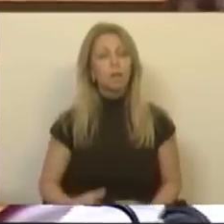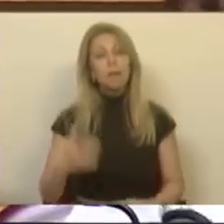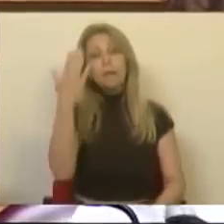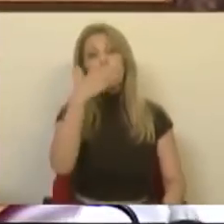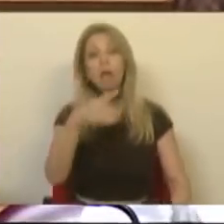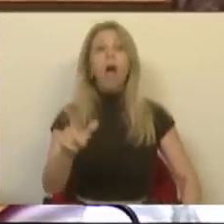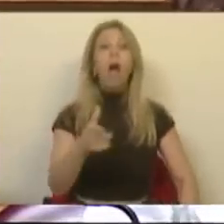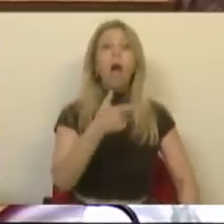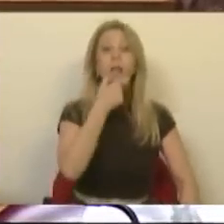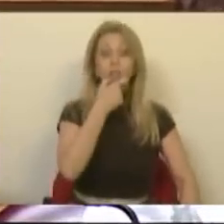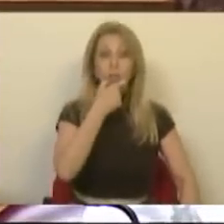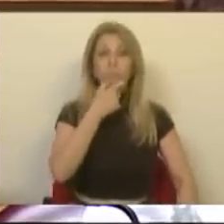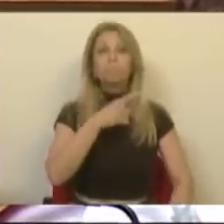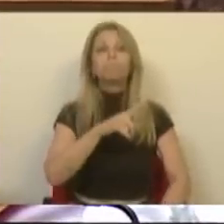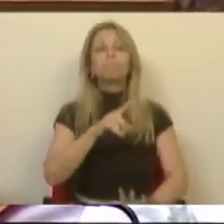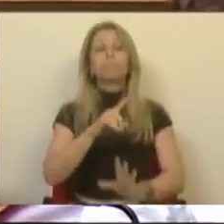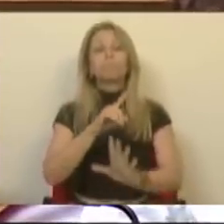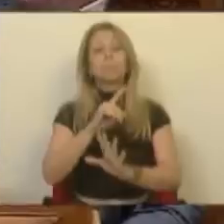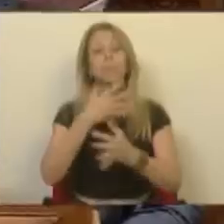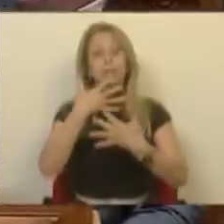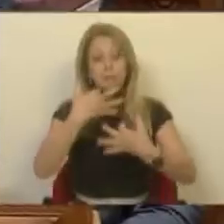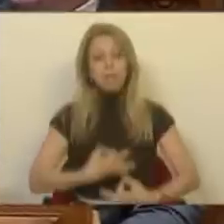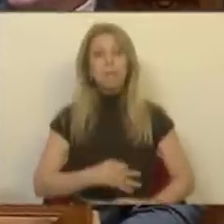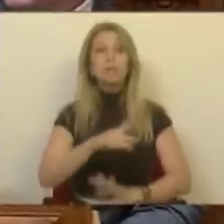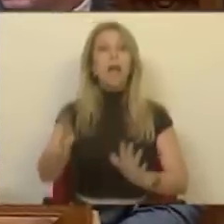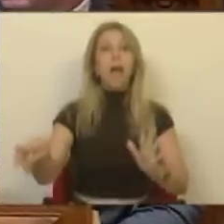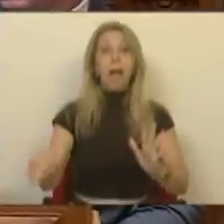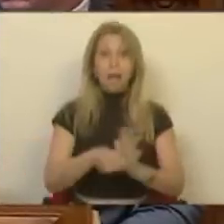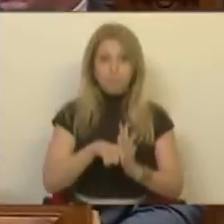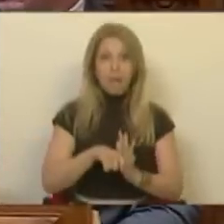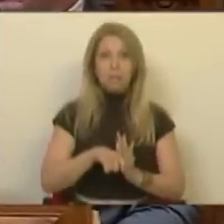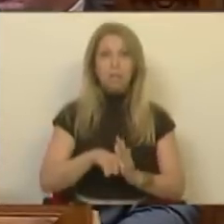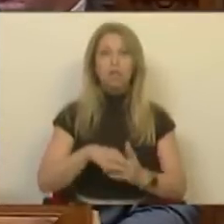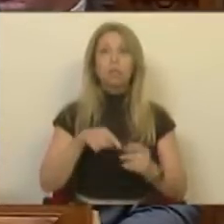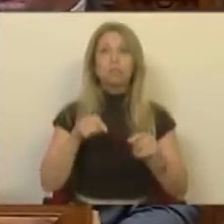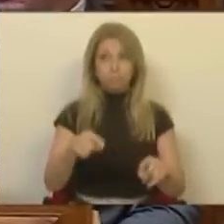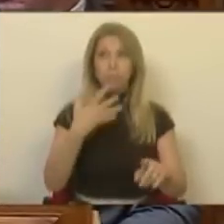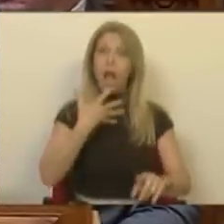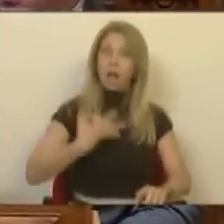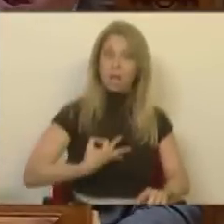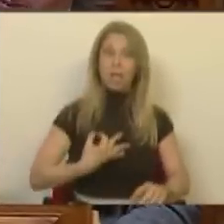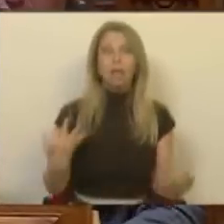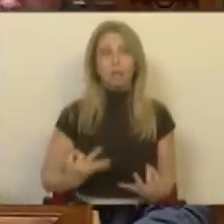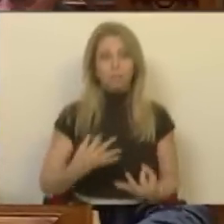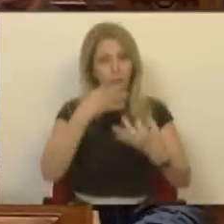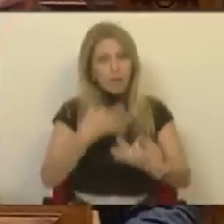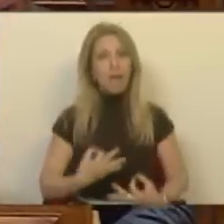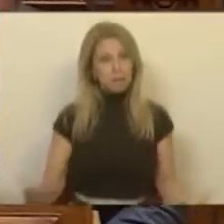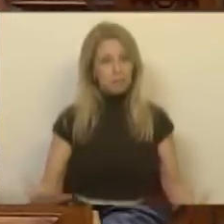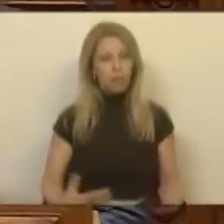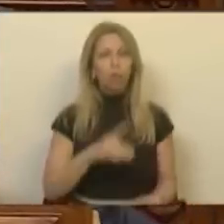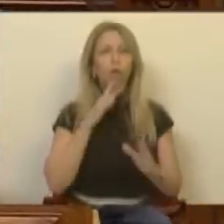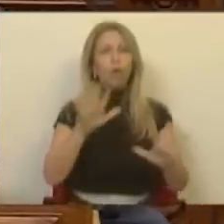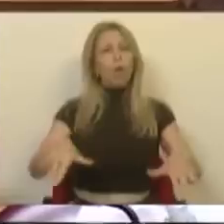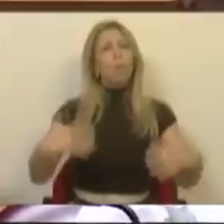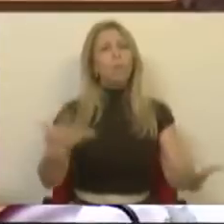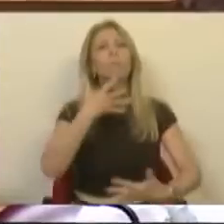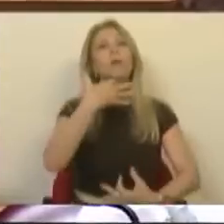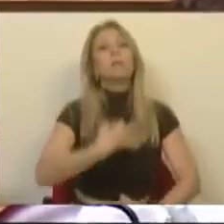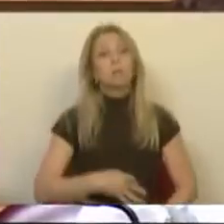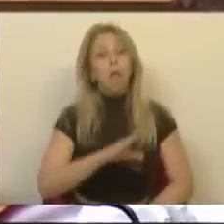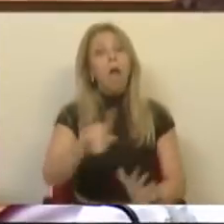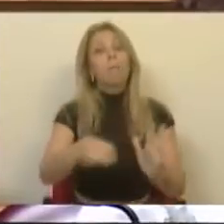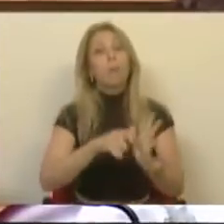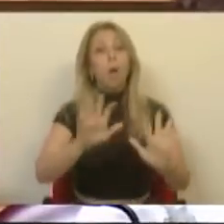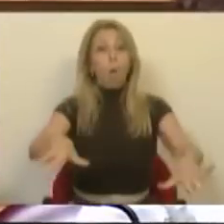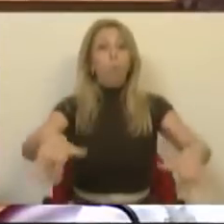as ameaças são levadas completamente a sério podemos ter diferença acerca da maneira como essas ameaças